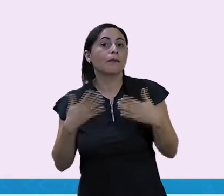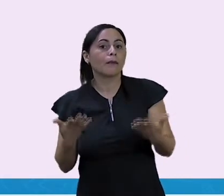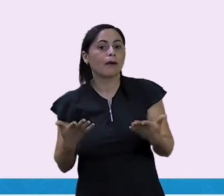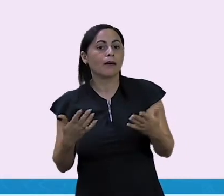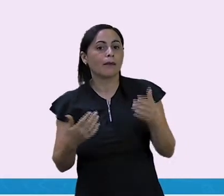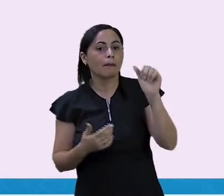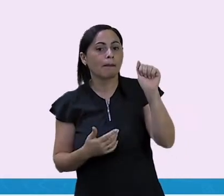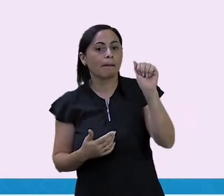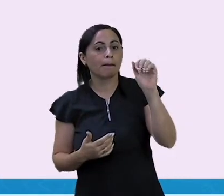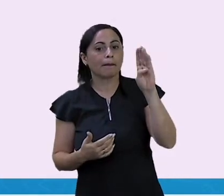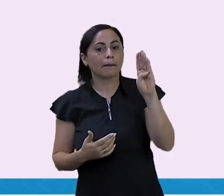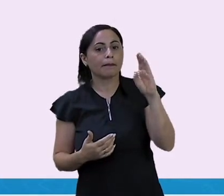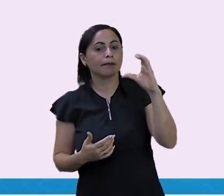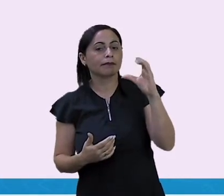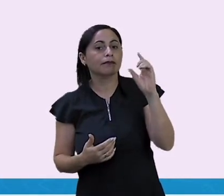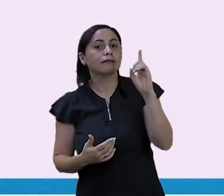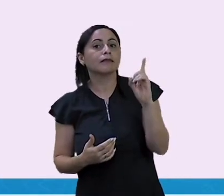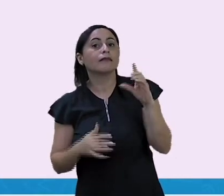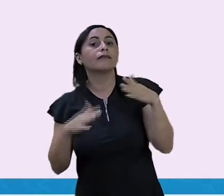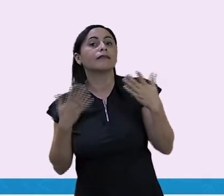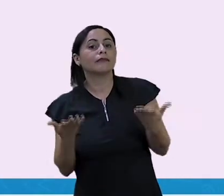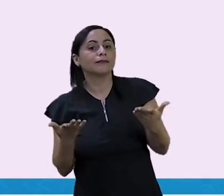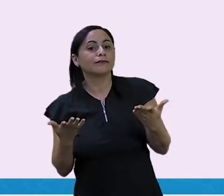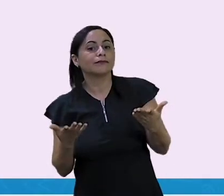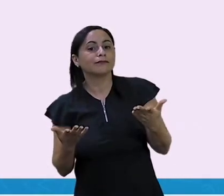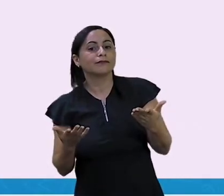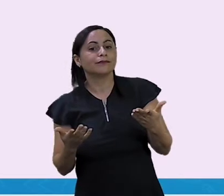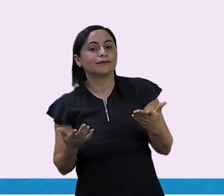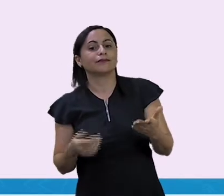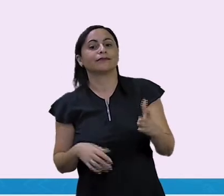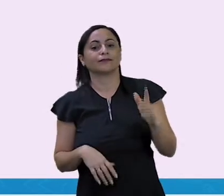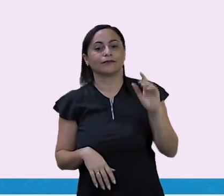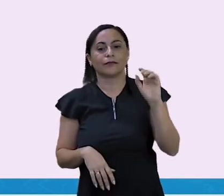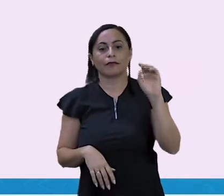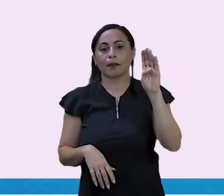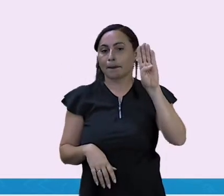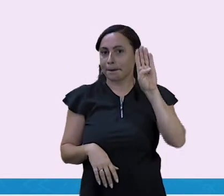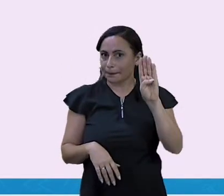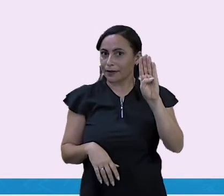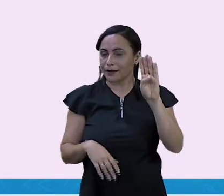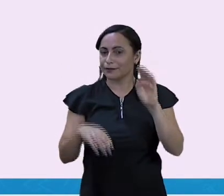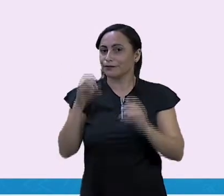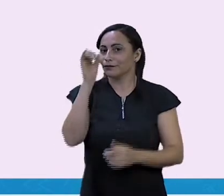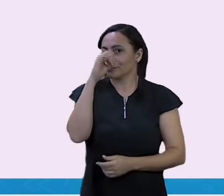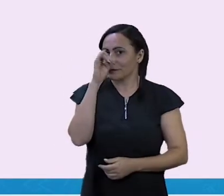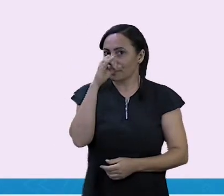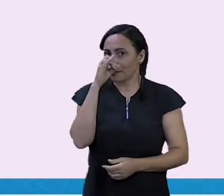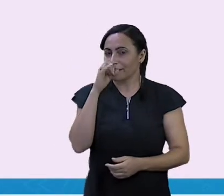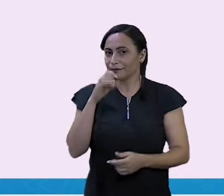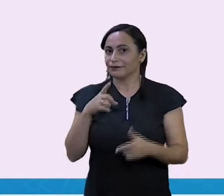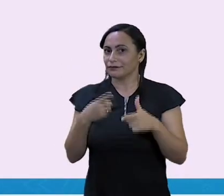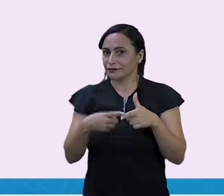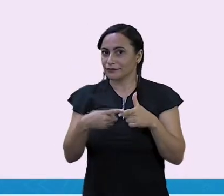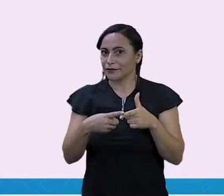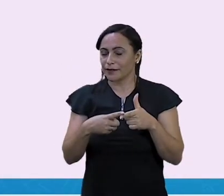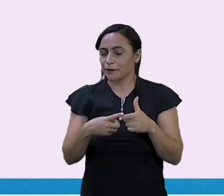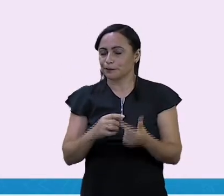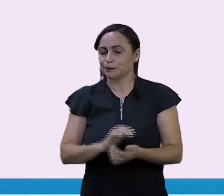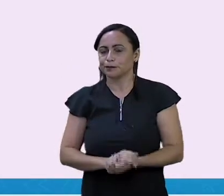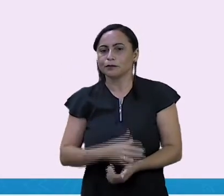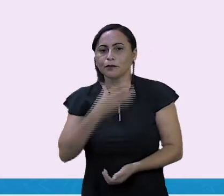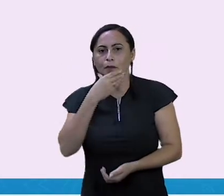Nós encontramos na palavra porca, porque o pai, quando pediu para o filho buscar a porca, ele